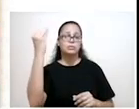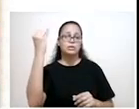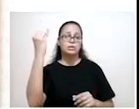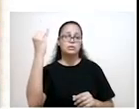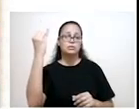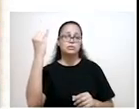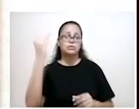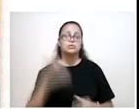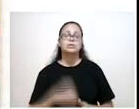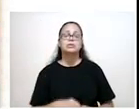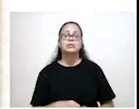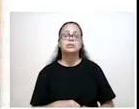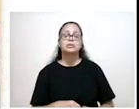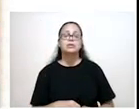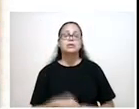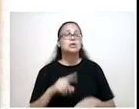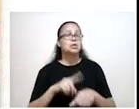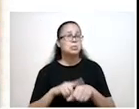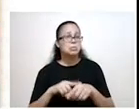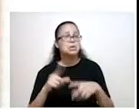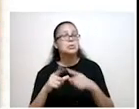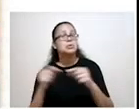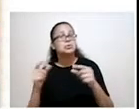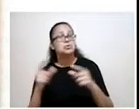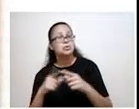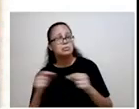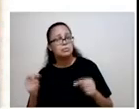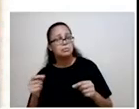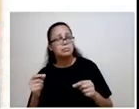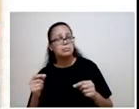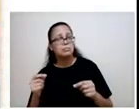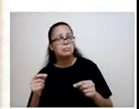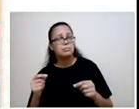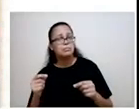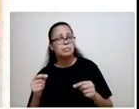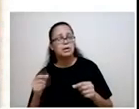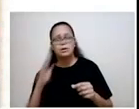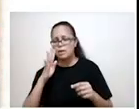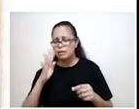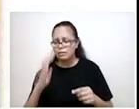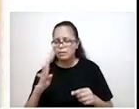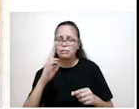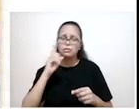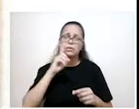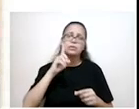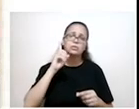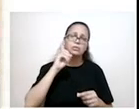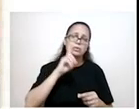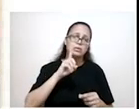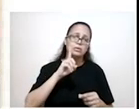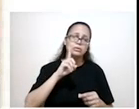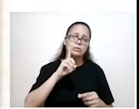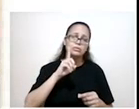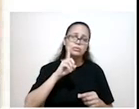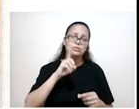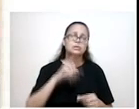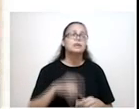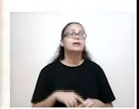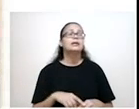partir do momento em que Japão ataca os Estados Unidos e os Estados Unidos